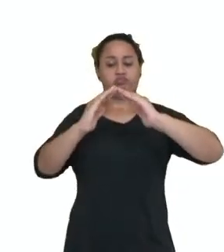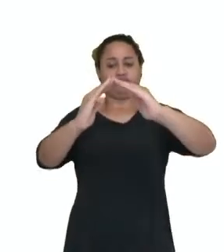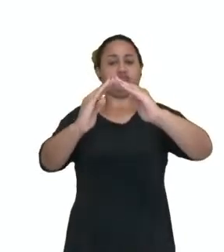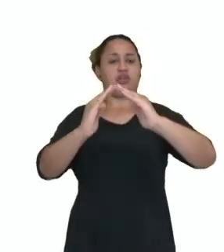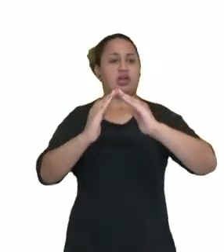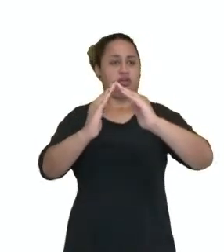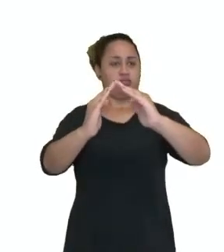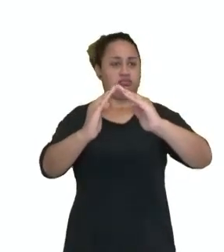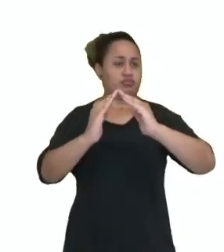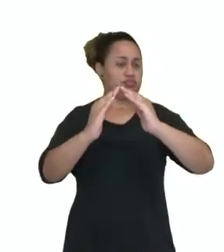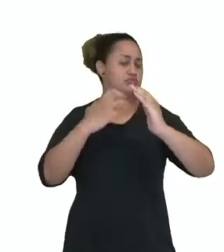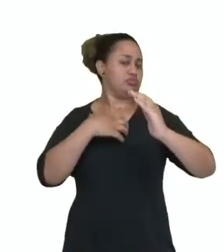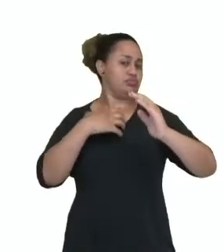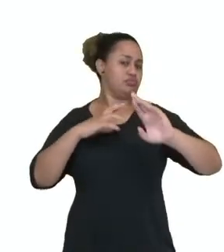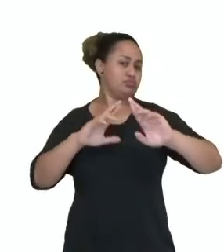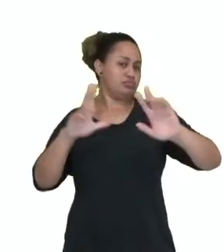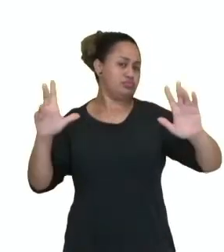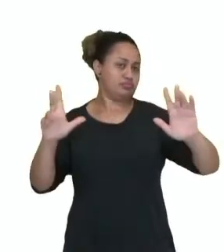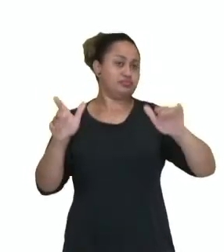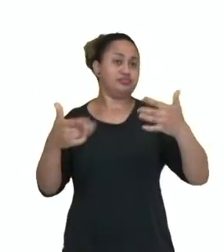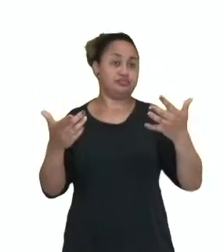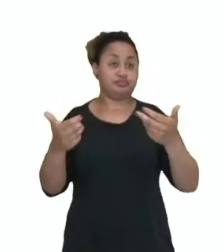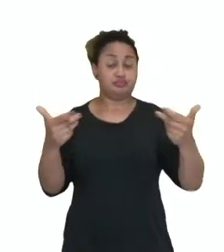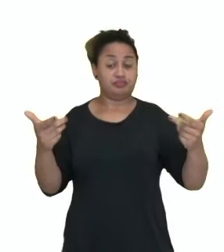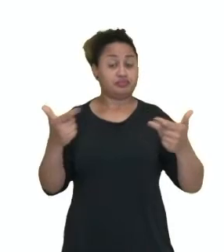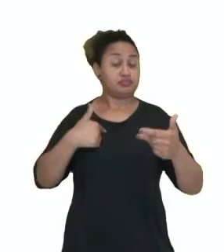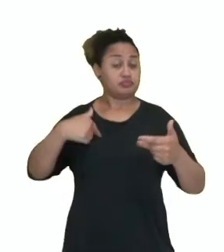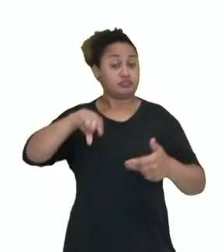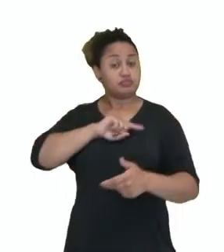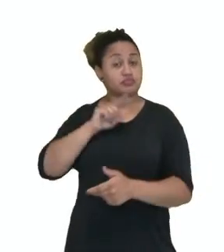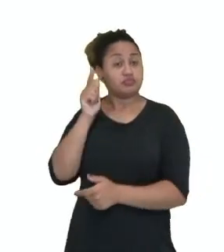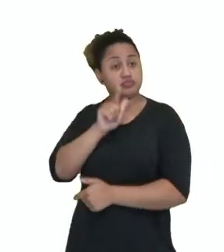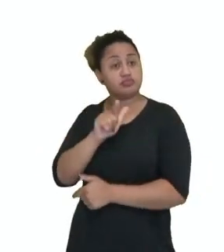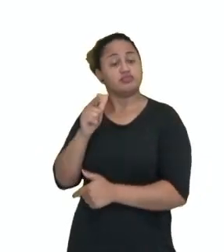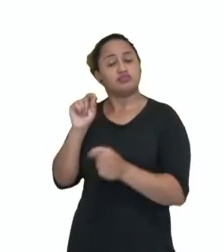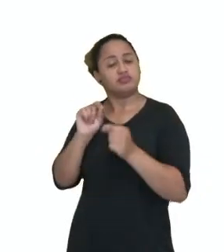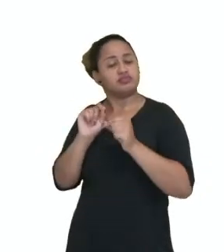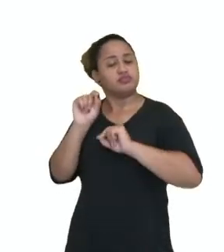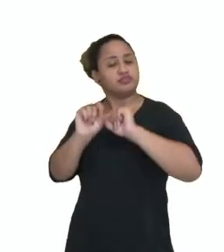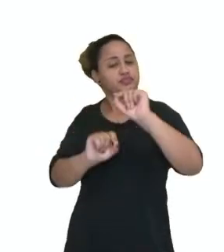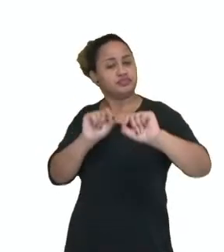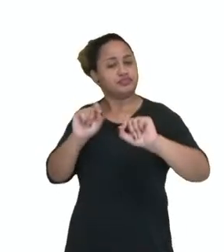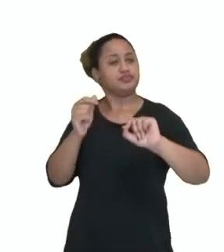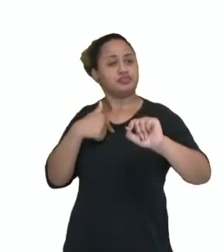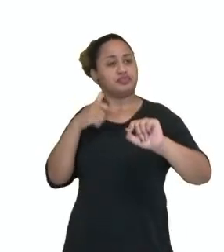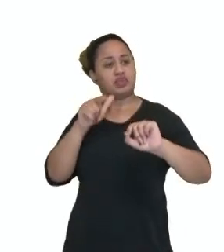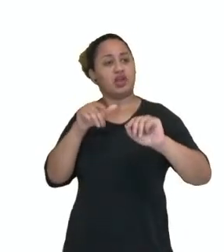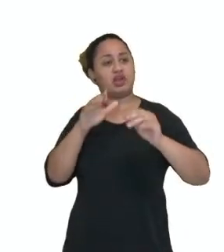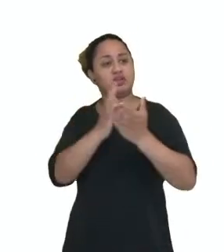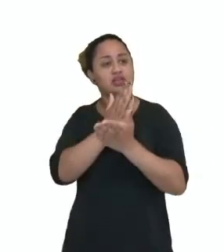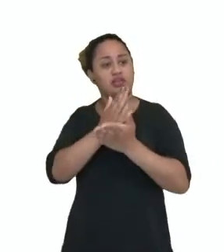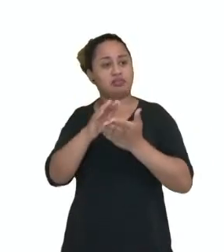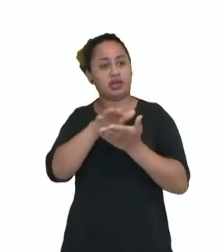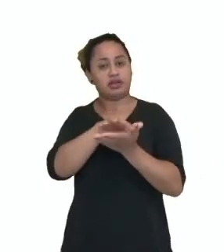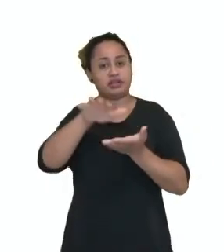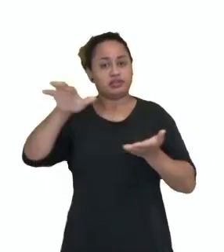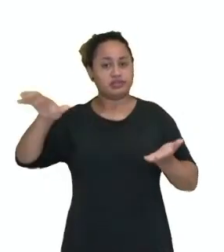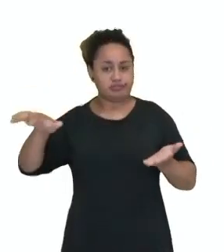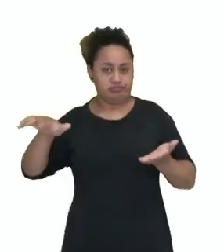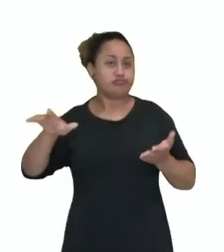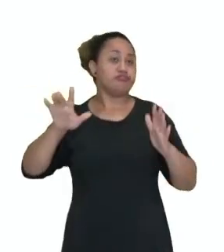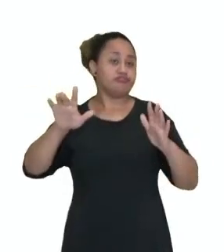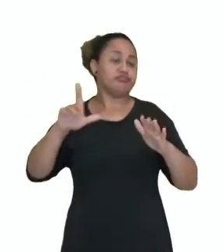um formato diferente. Então, uma das coisas que a gente pode fazer, além de usar o princípio Cavalieri, é da decomposição.